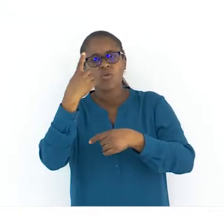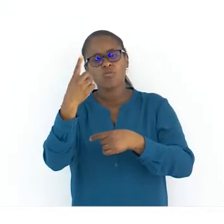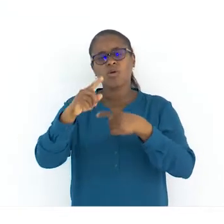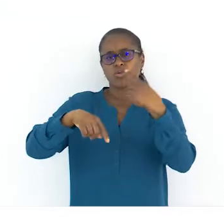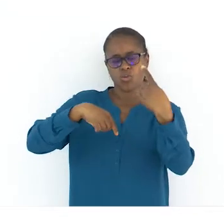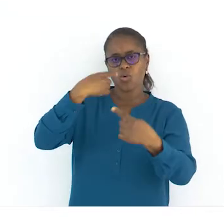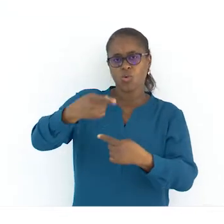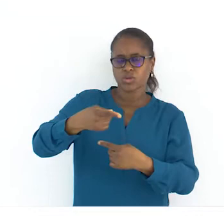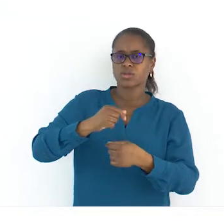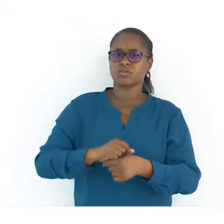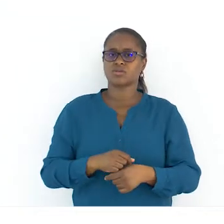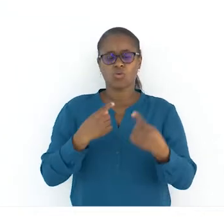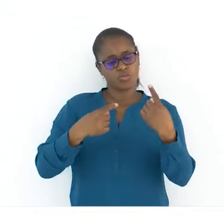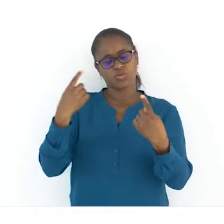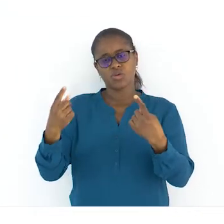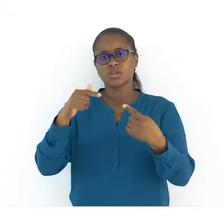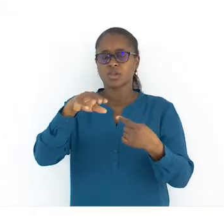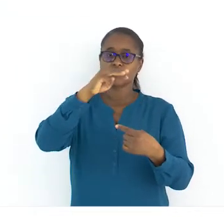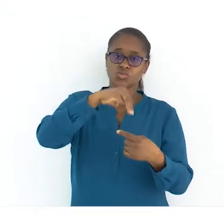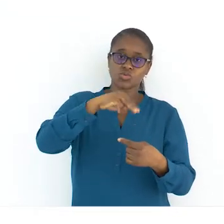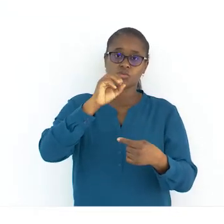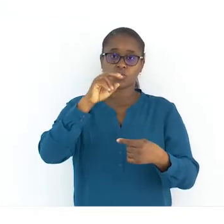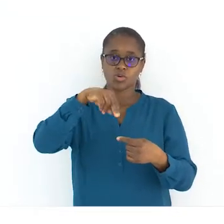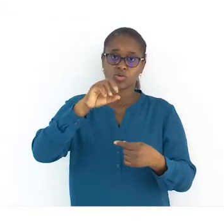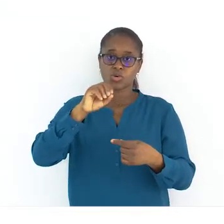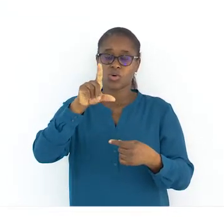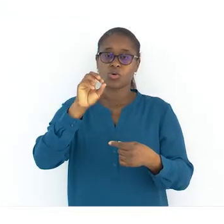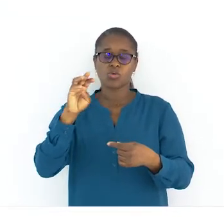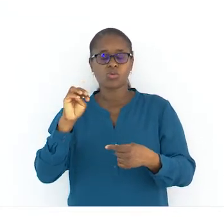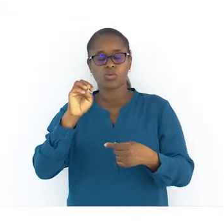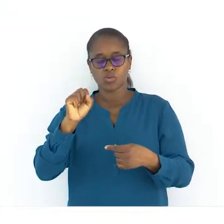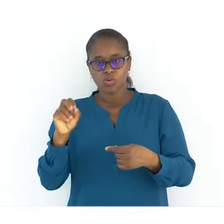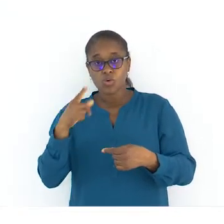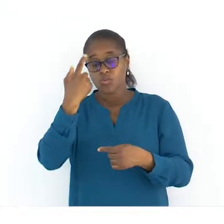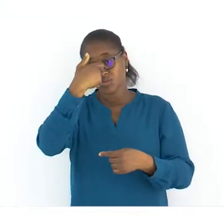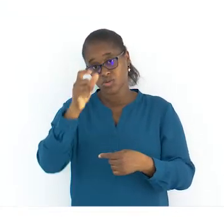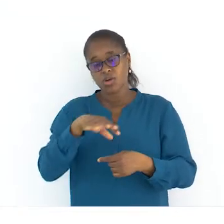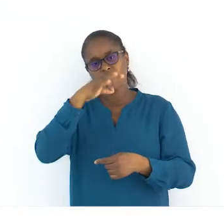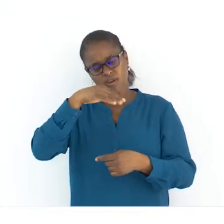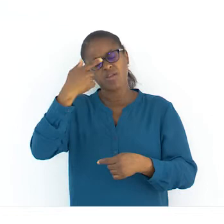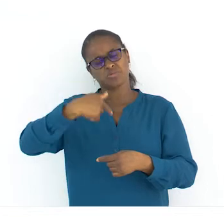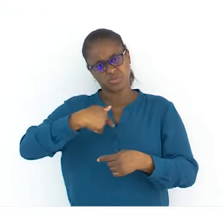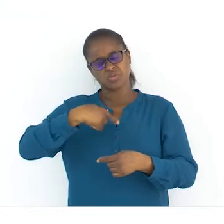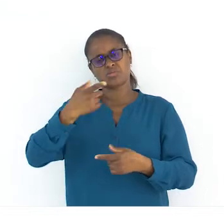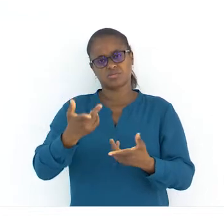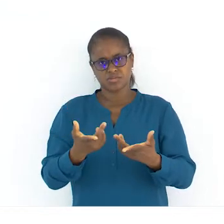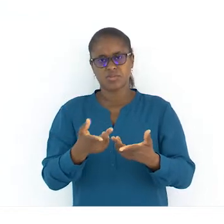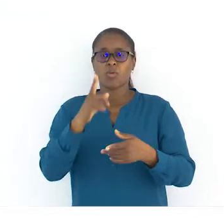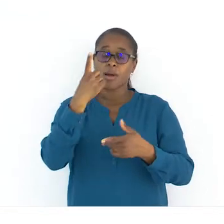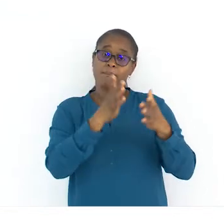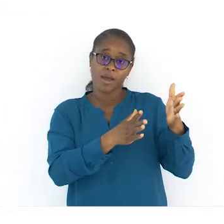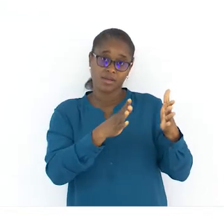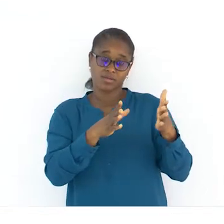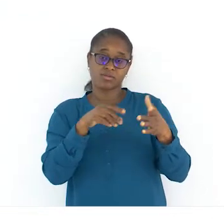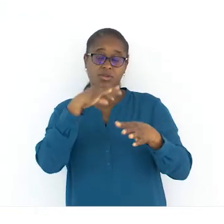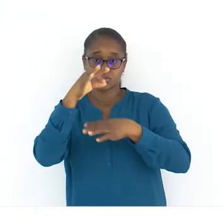um monólogo, uma personagem fala consigo mesmo. E a parte, comentário de uma personagem que não